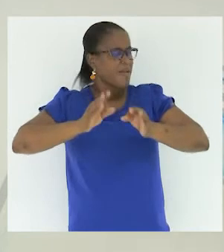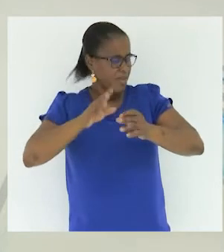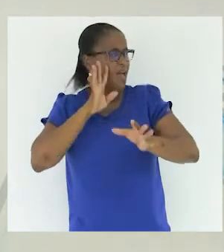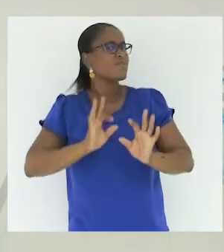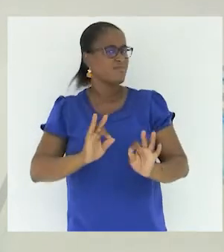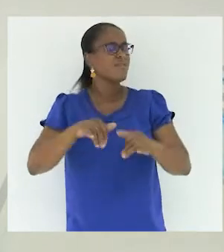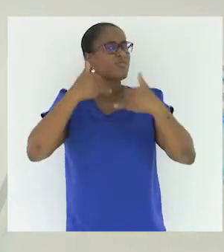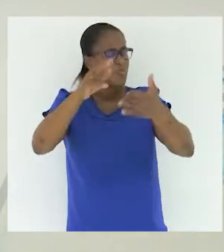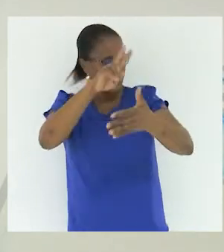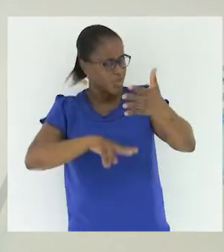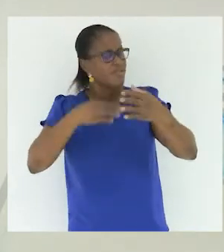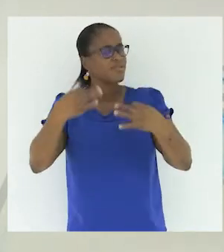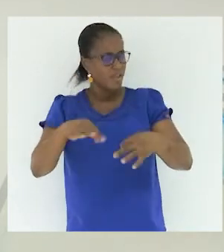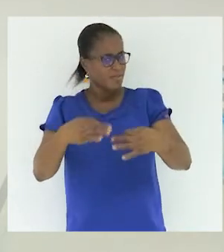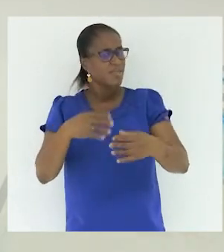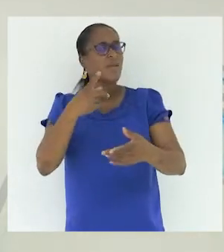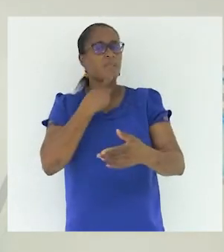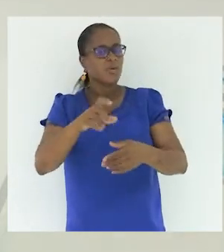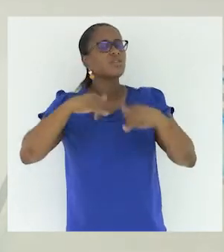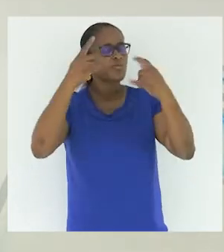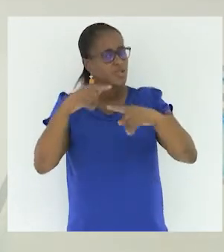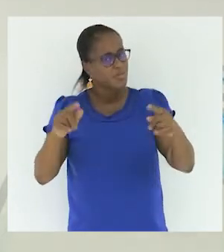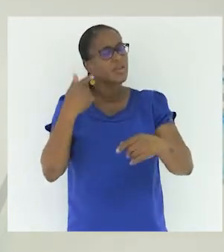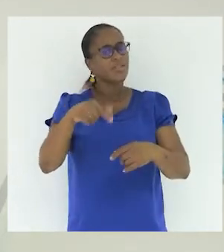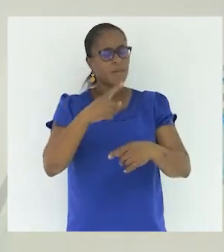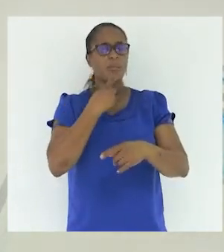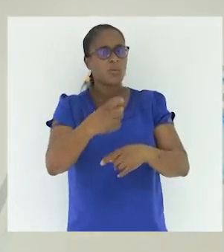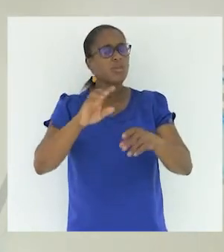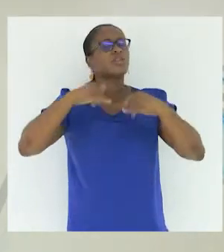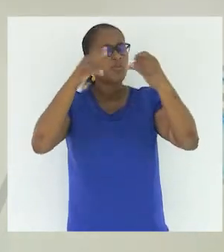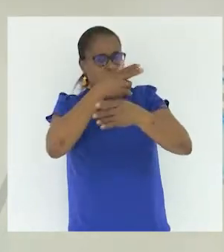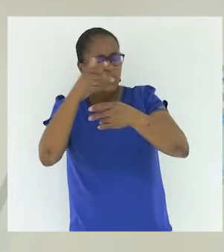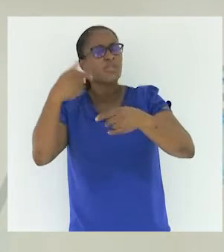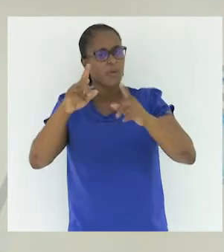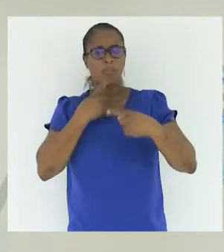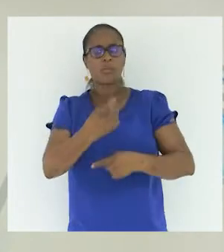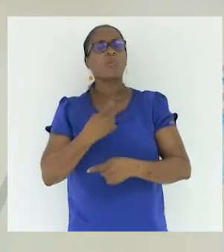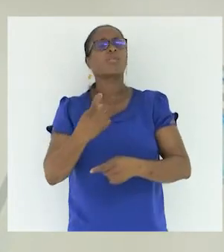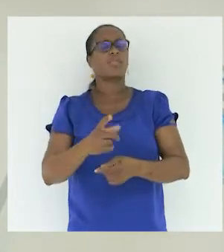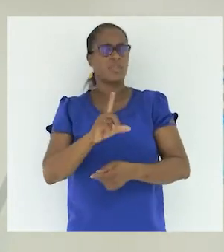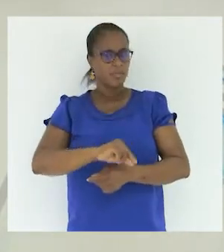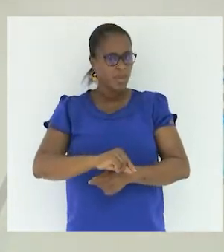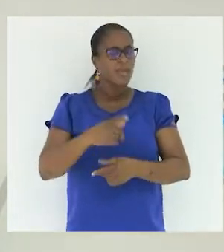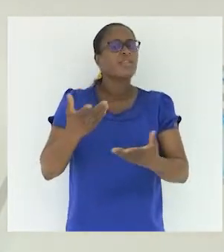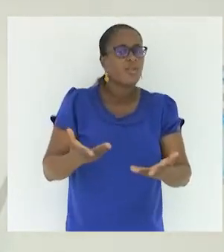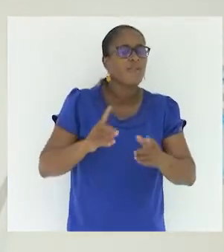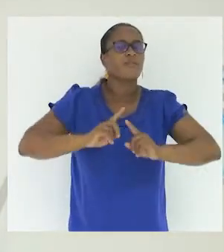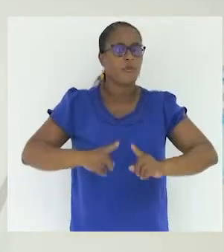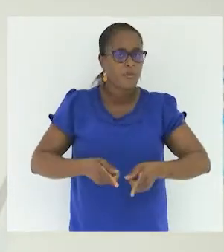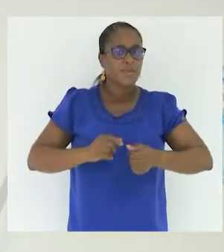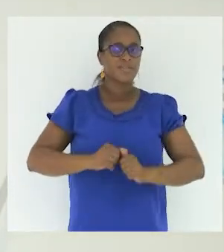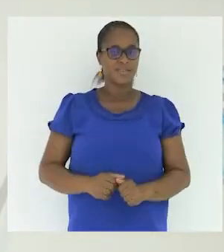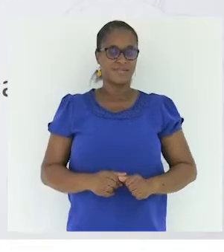assim. Depois do texto, há perguntas. Depois da música, há perguntas. Depois do vídeo, há perguntas. Então, vamos lá?